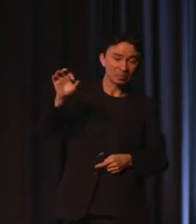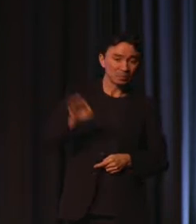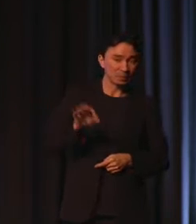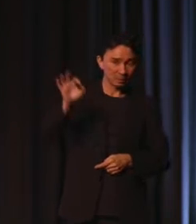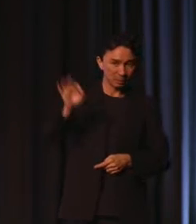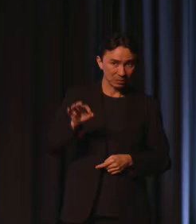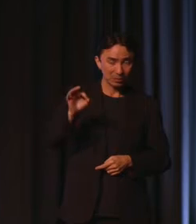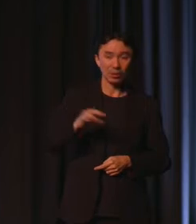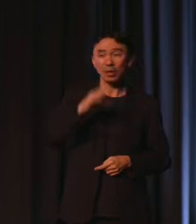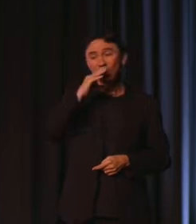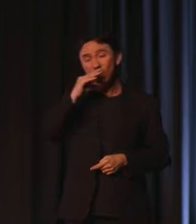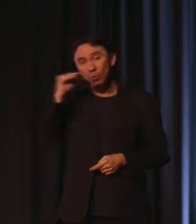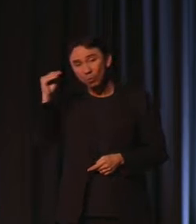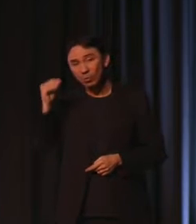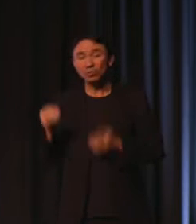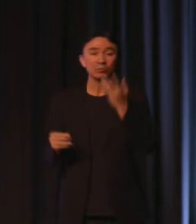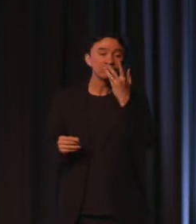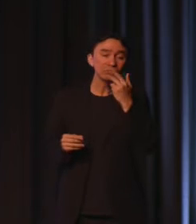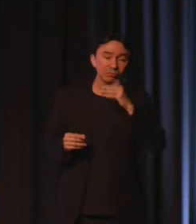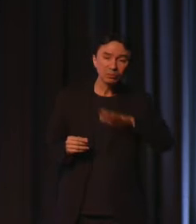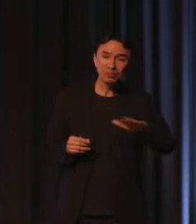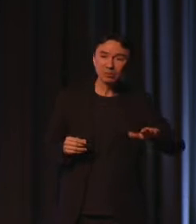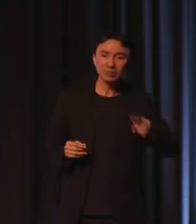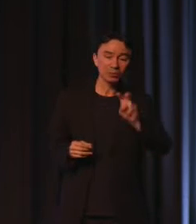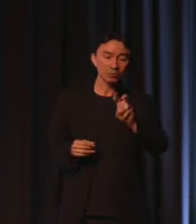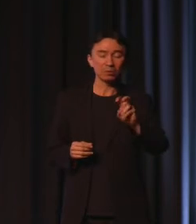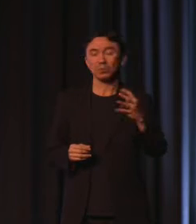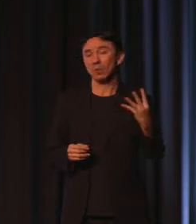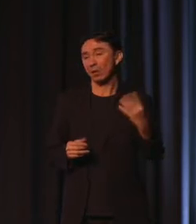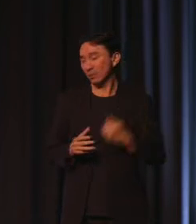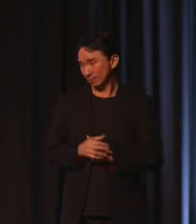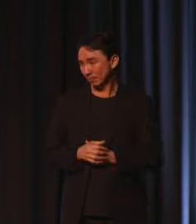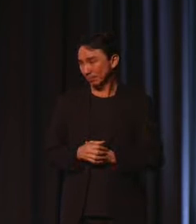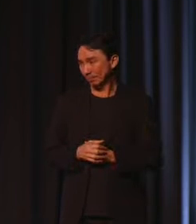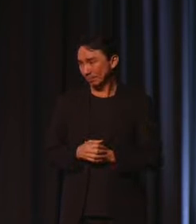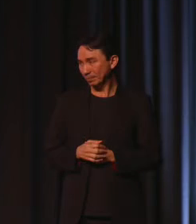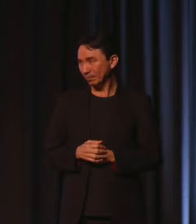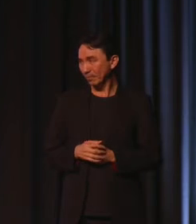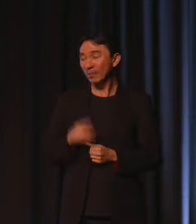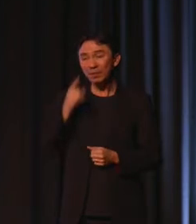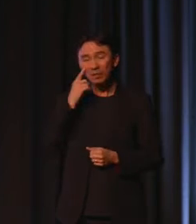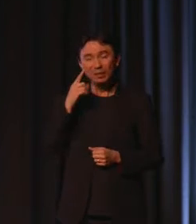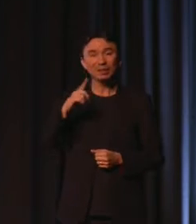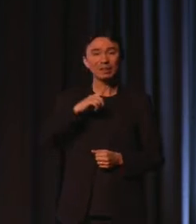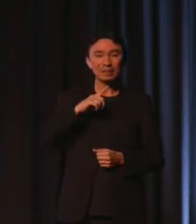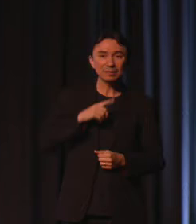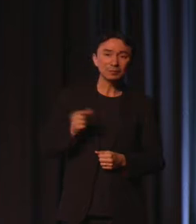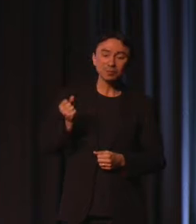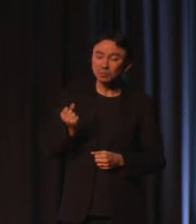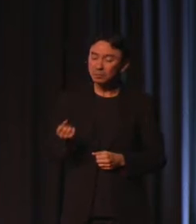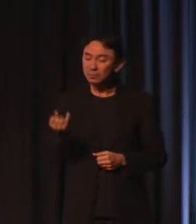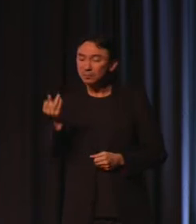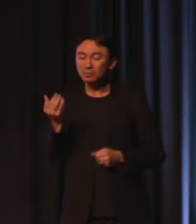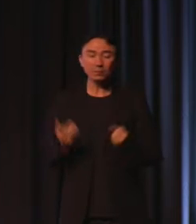54%. Quando a gente olha em quantidades, né, número de intercorrências, a gente vê que você fica com um polo ali entre 1 e